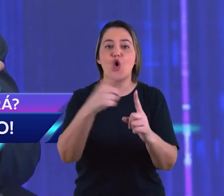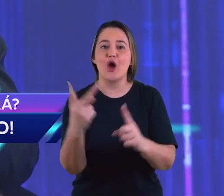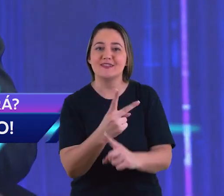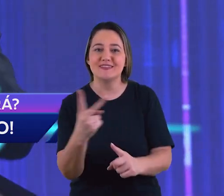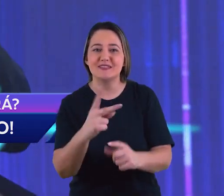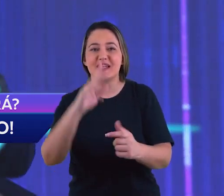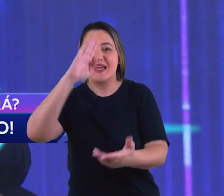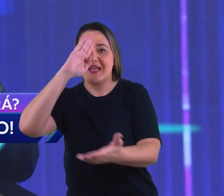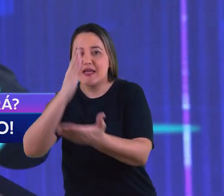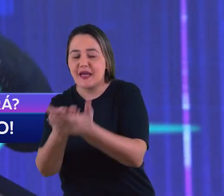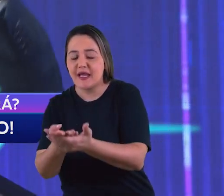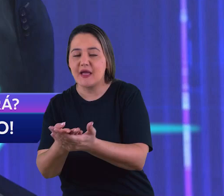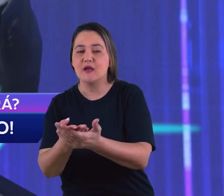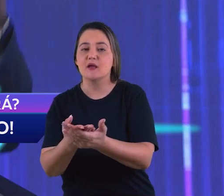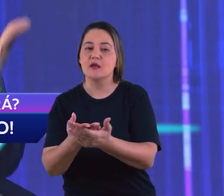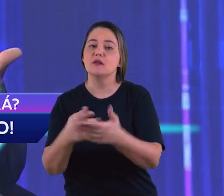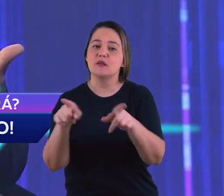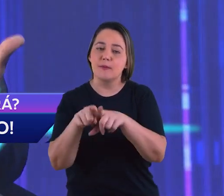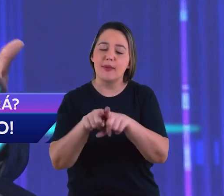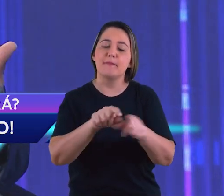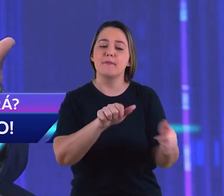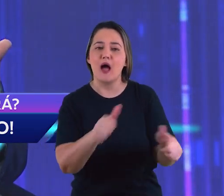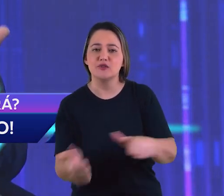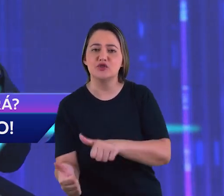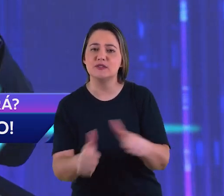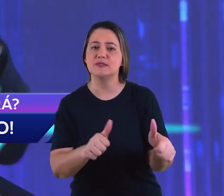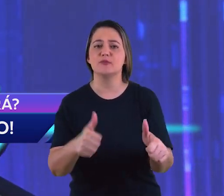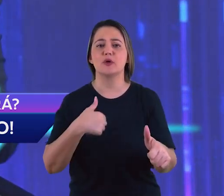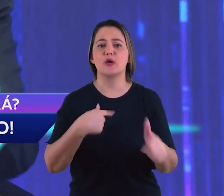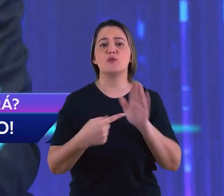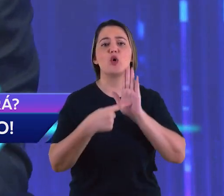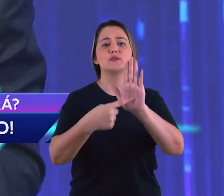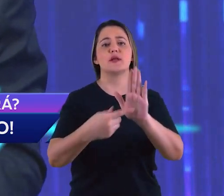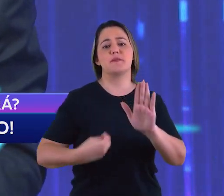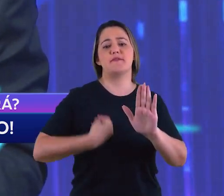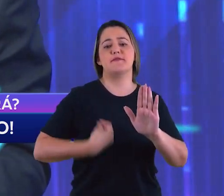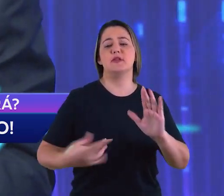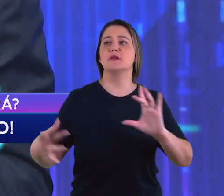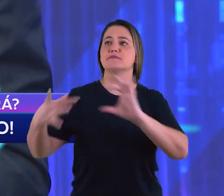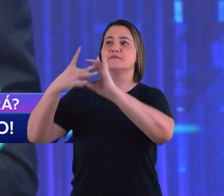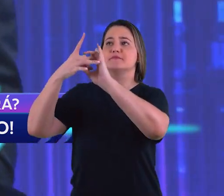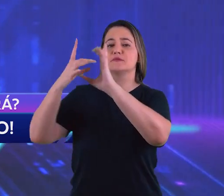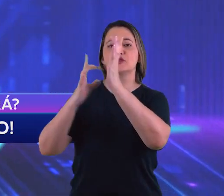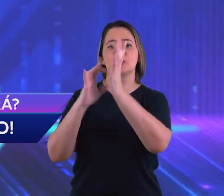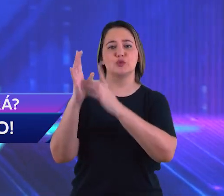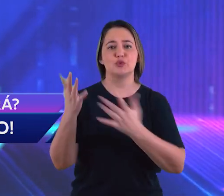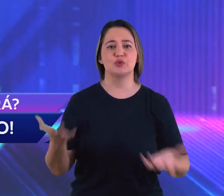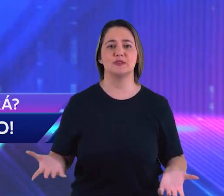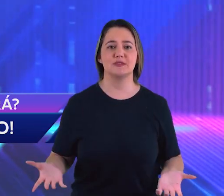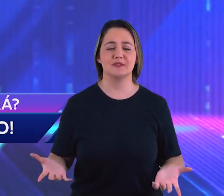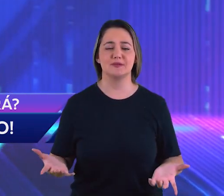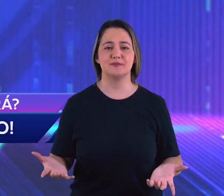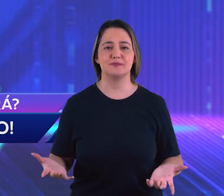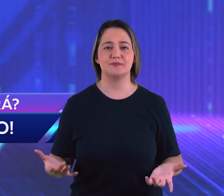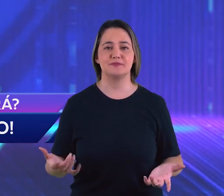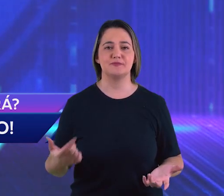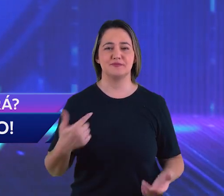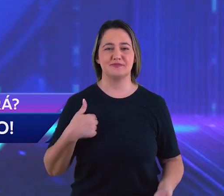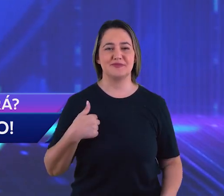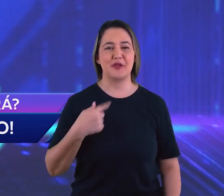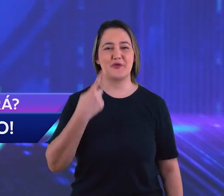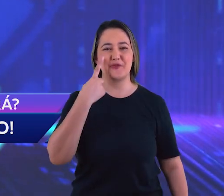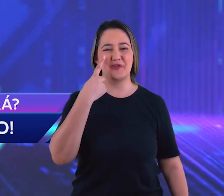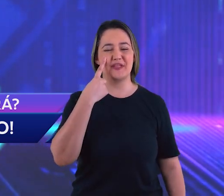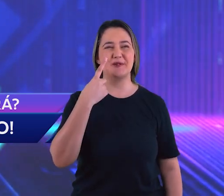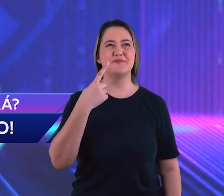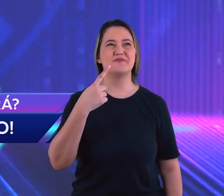nascer de novo, é crer e demonstrar a sua nova vida ao lado do Senhor Jesus. Eu li esses dias a